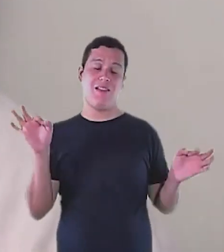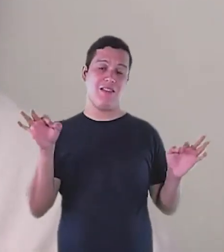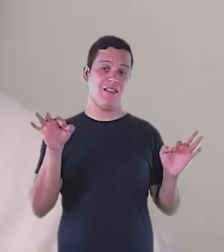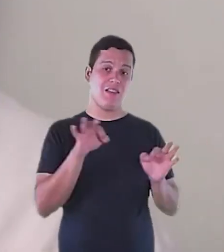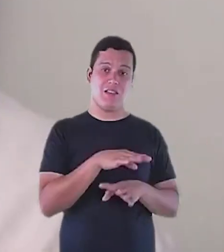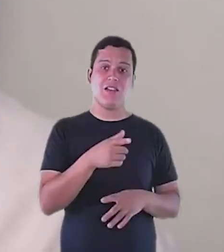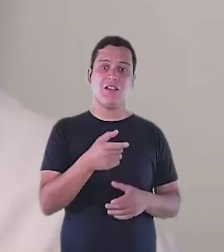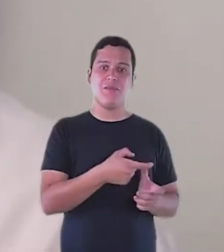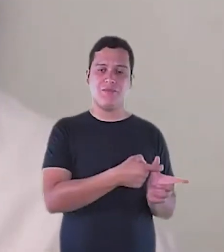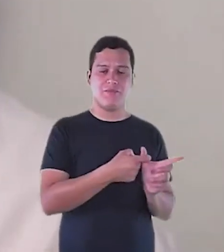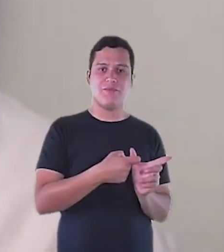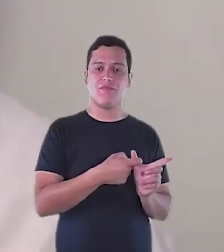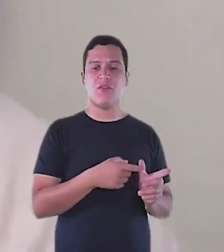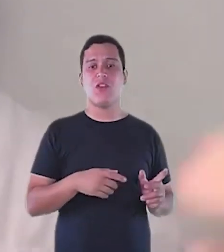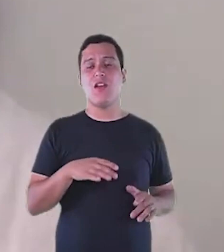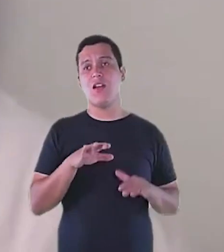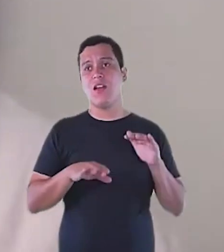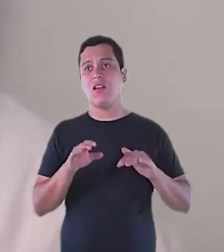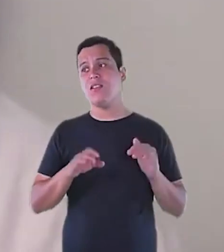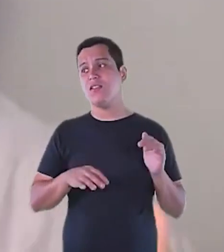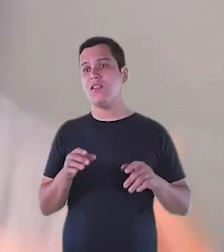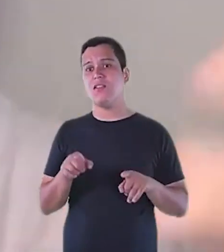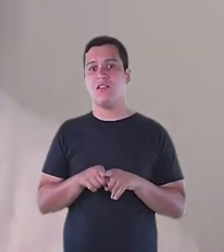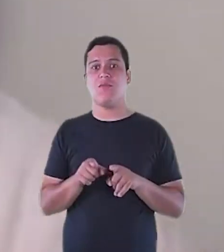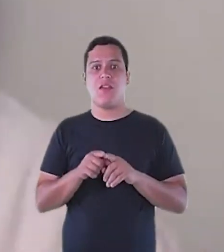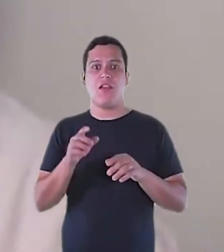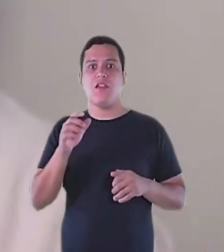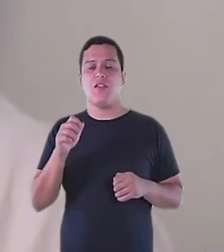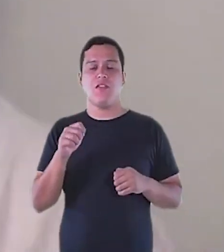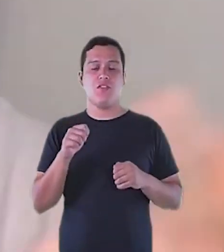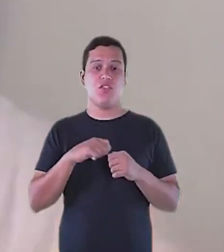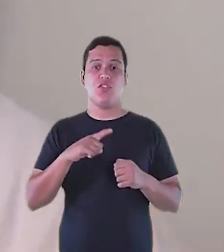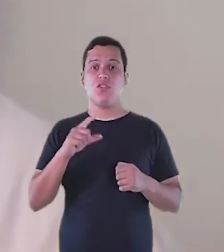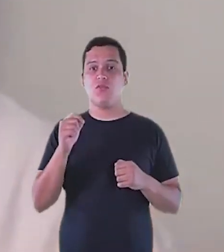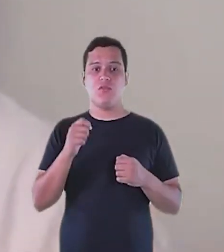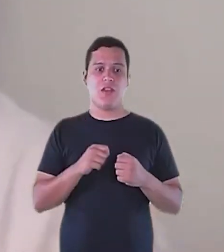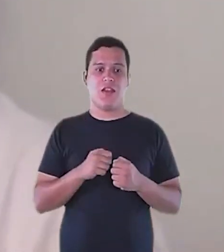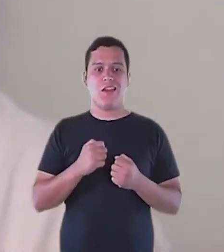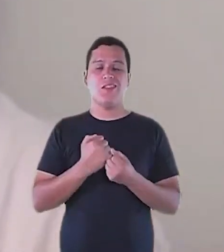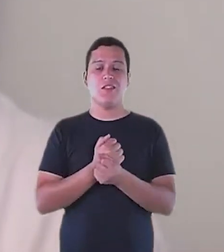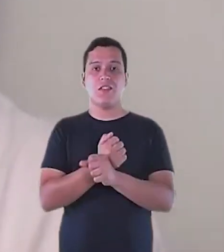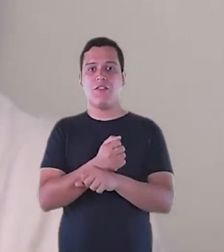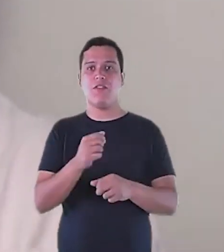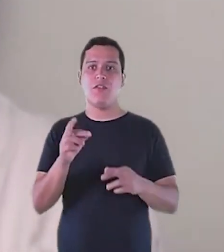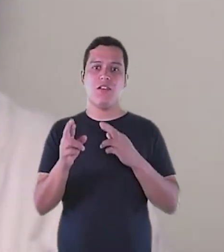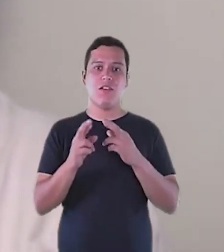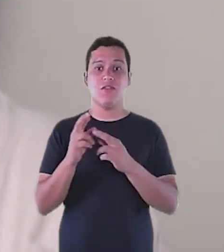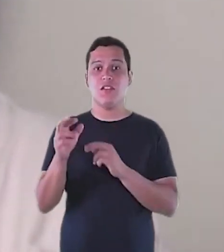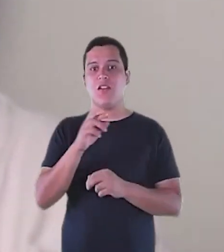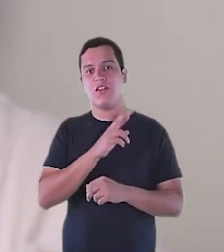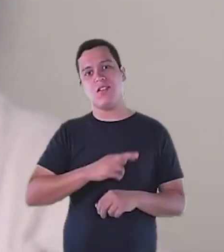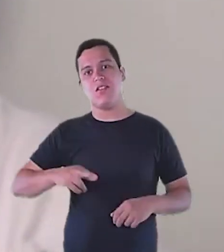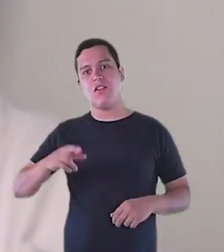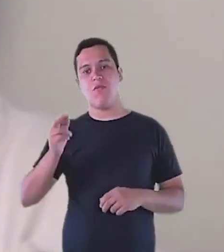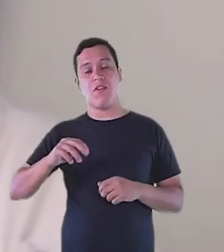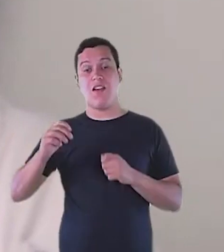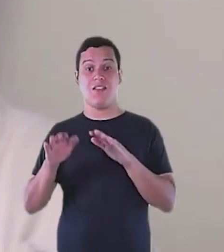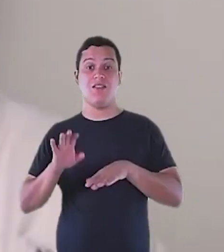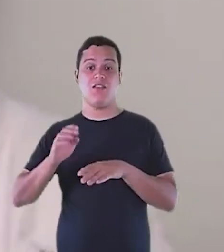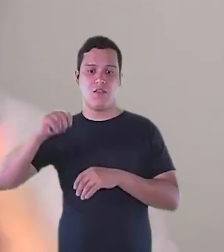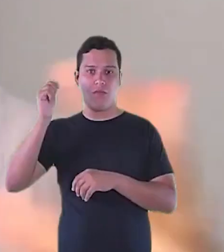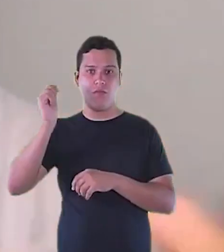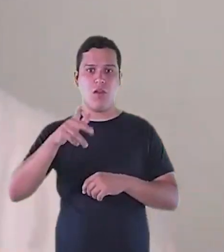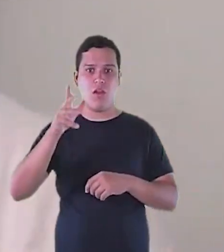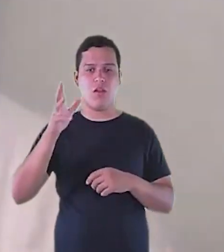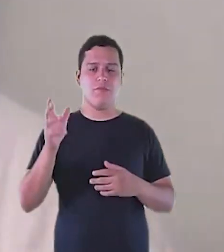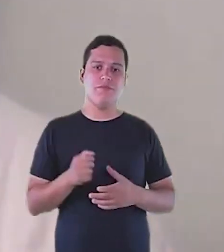Tinha escravidão por bruxaria, por feitiçaria, por questões religiosas. Então, e aí eu mostro